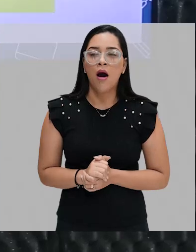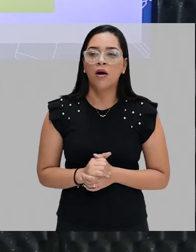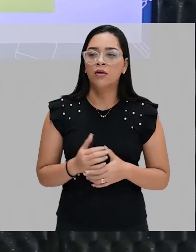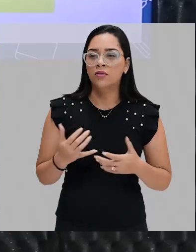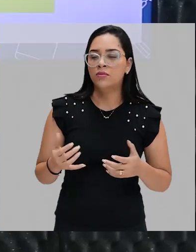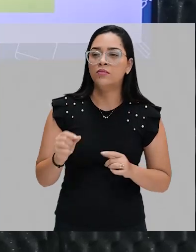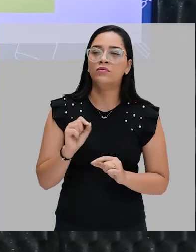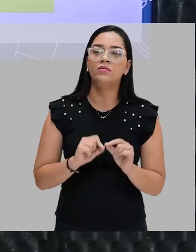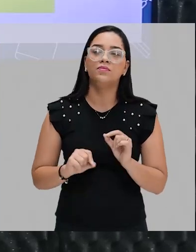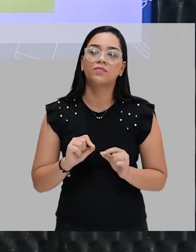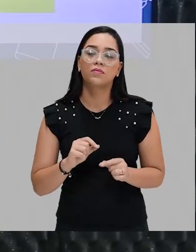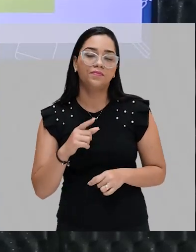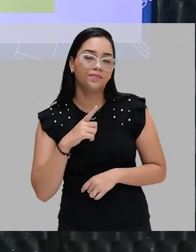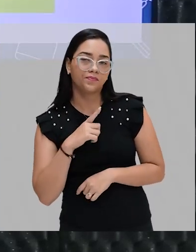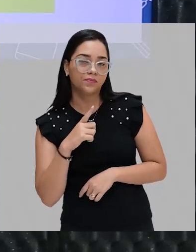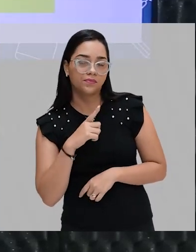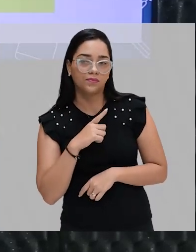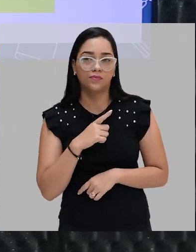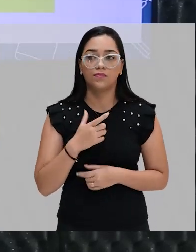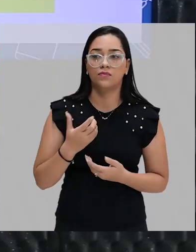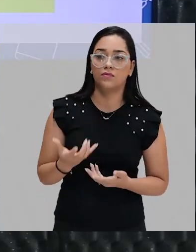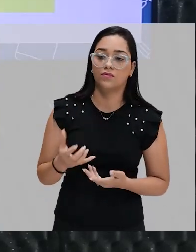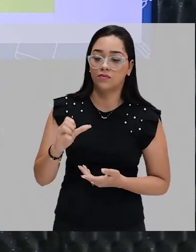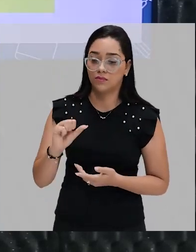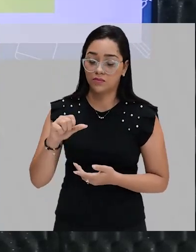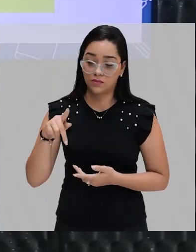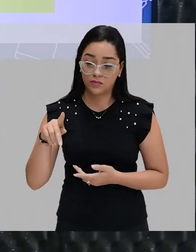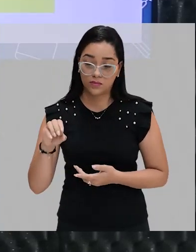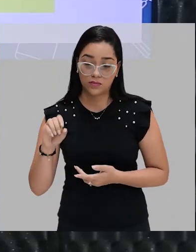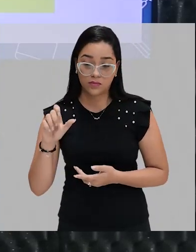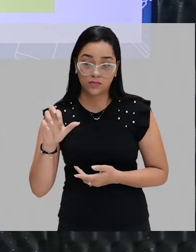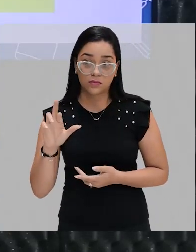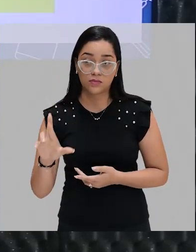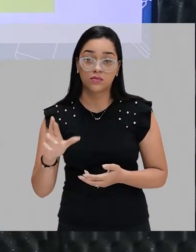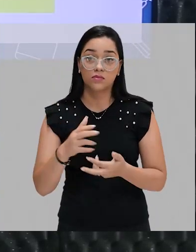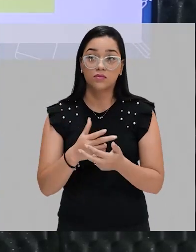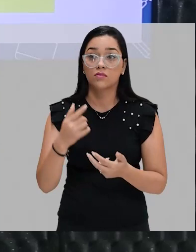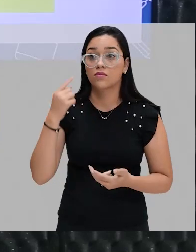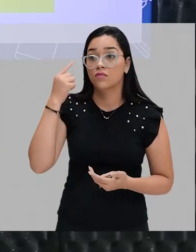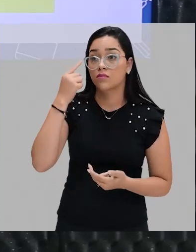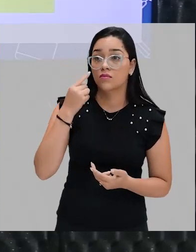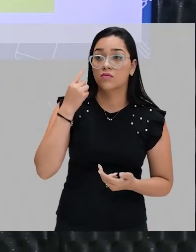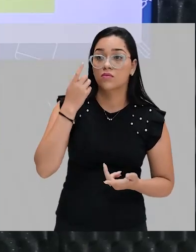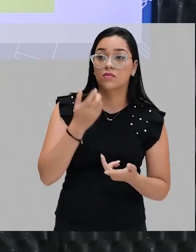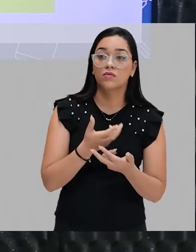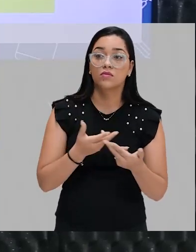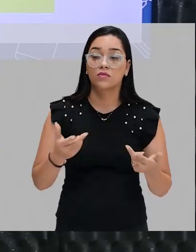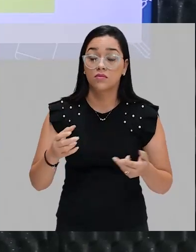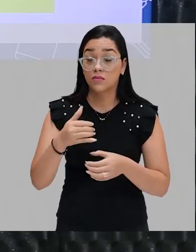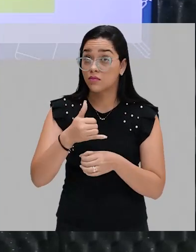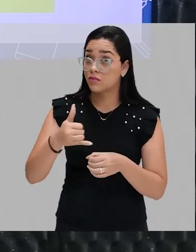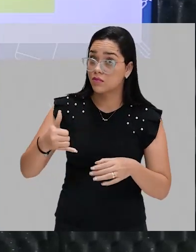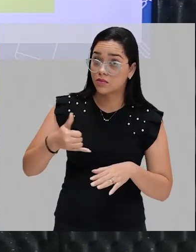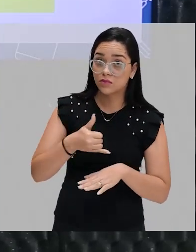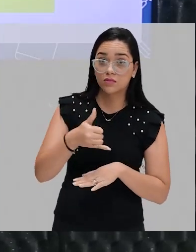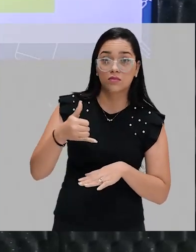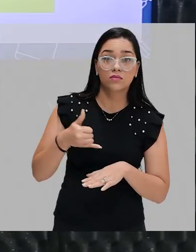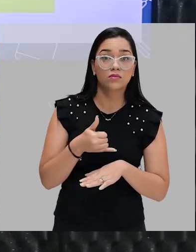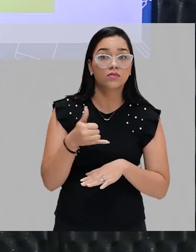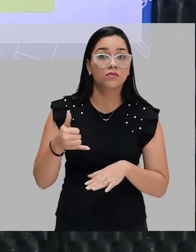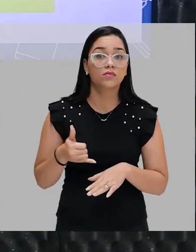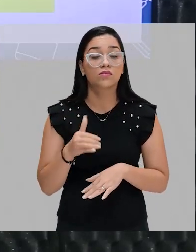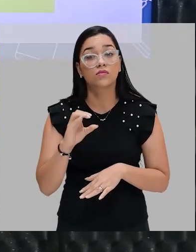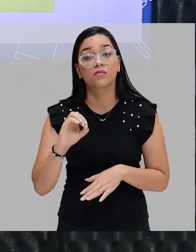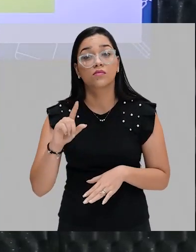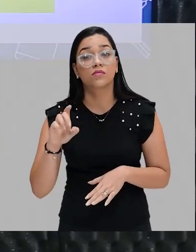podemos citar como substância apolar os óleos. Então, os diversos tipos de óleo. Então, o óleo é